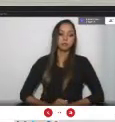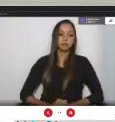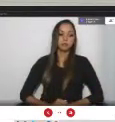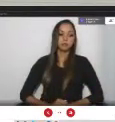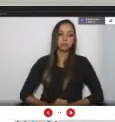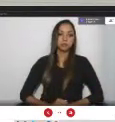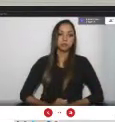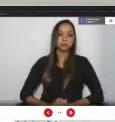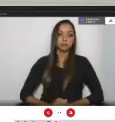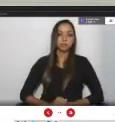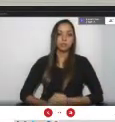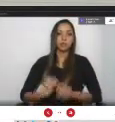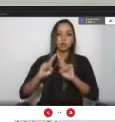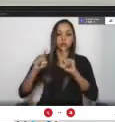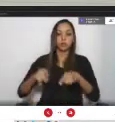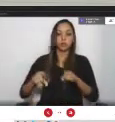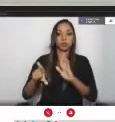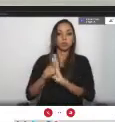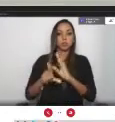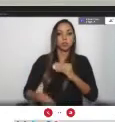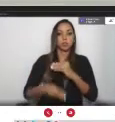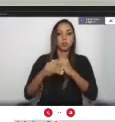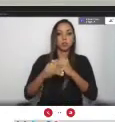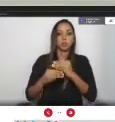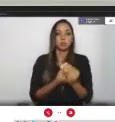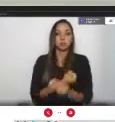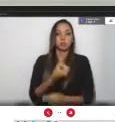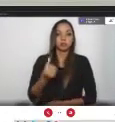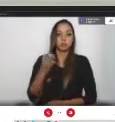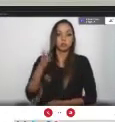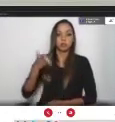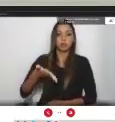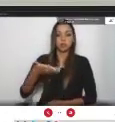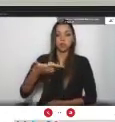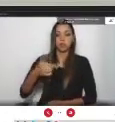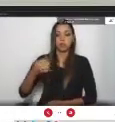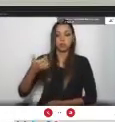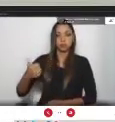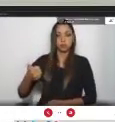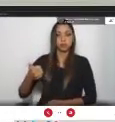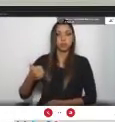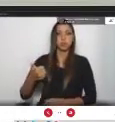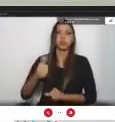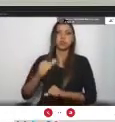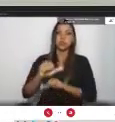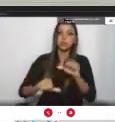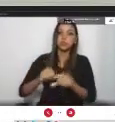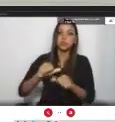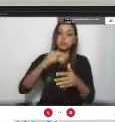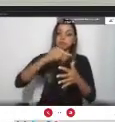Parecer ao projeto de lei complementar 06/2021, que altera dispositivos da lei complementar